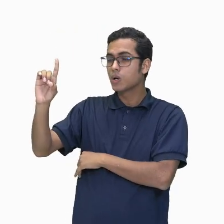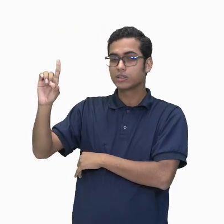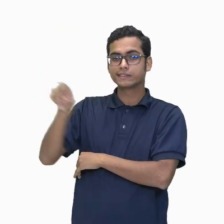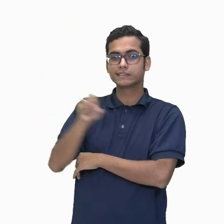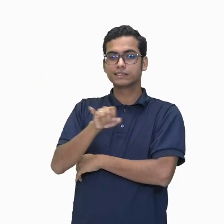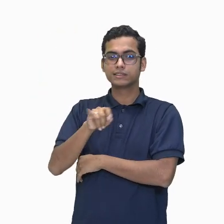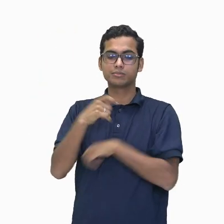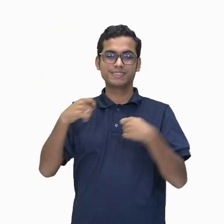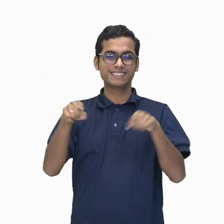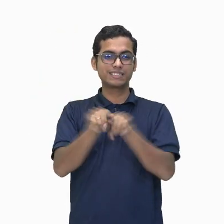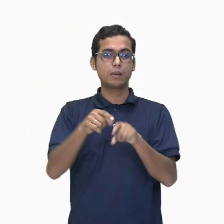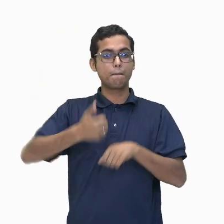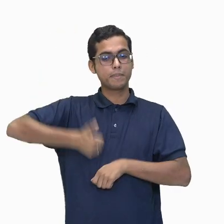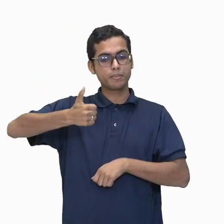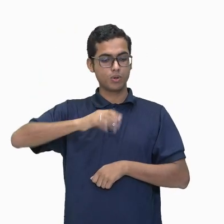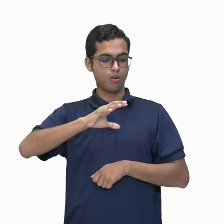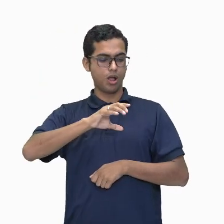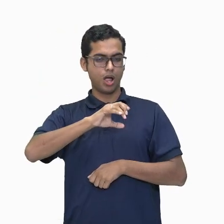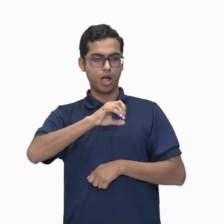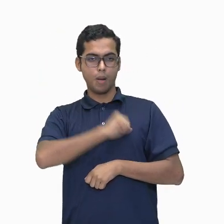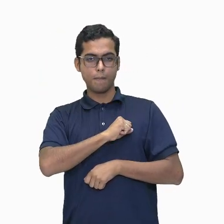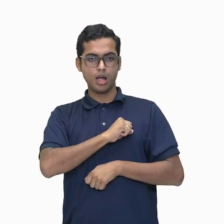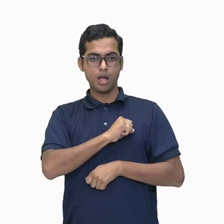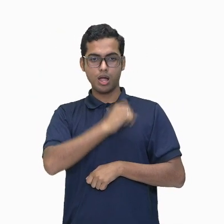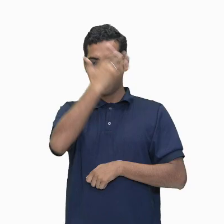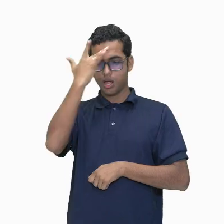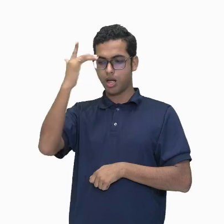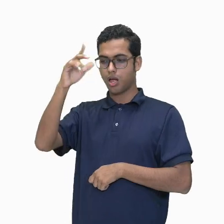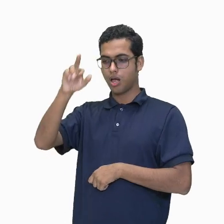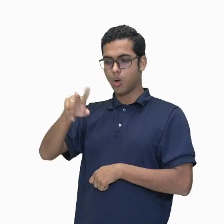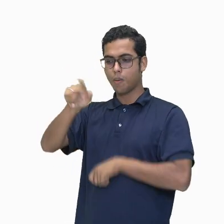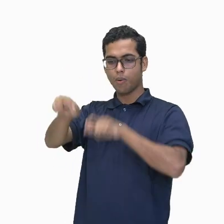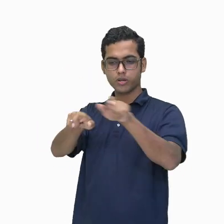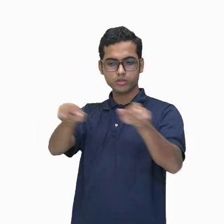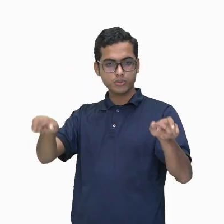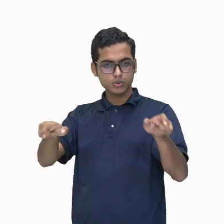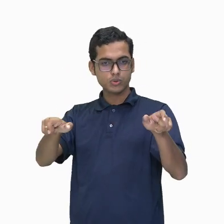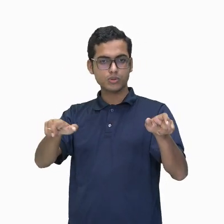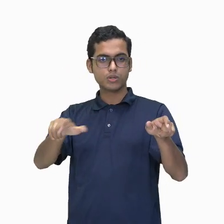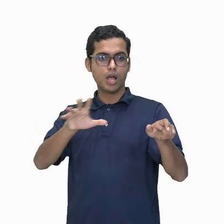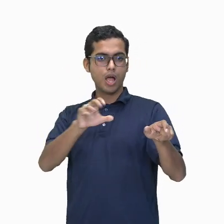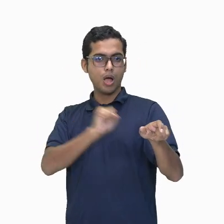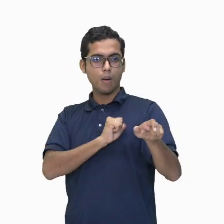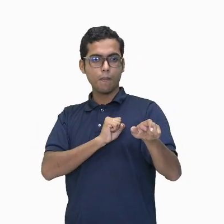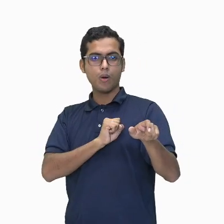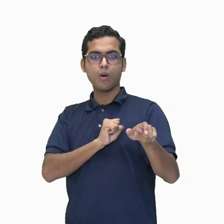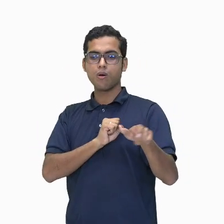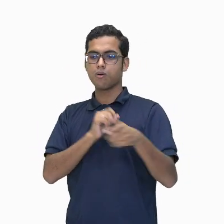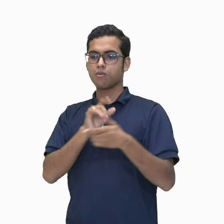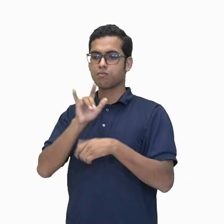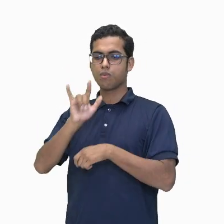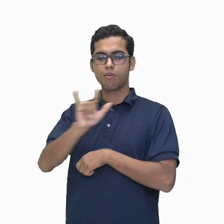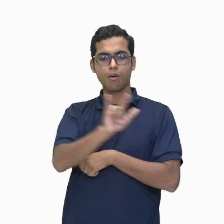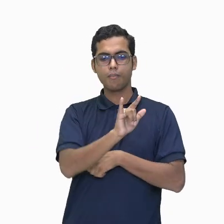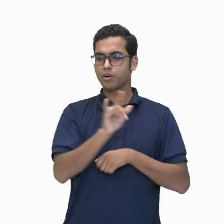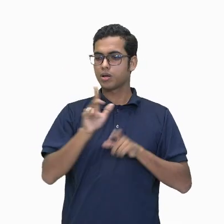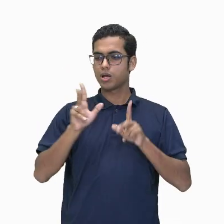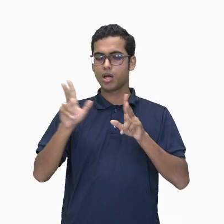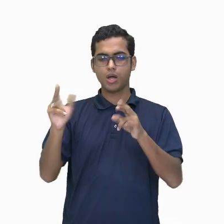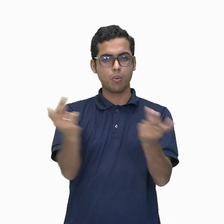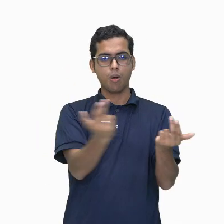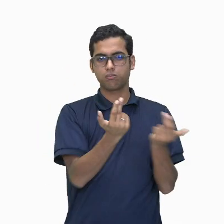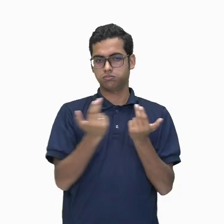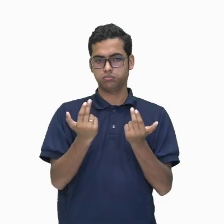Olha só, é muito forte isso. É de fidelidade. Ninguém pode ser um fiel até